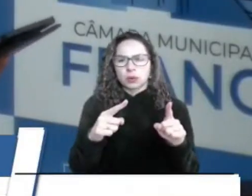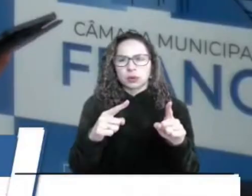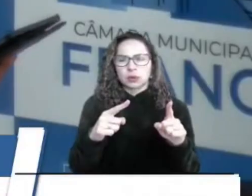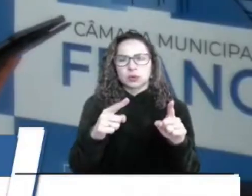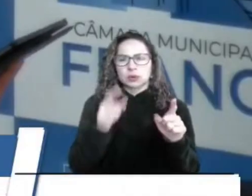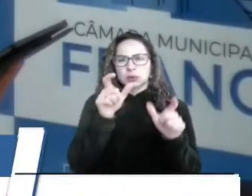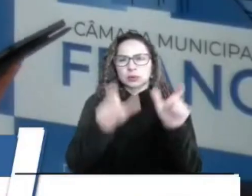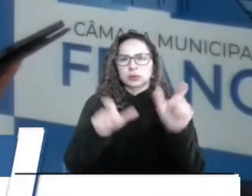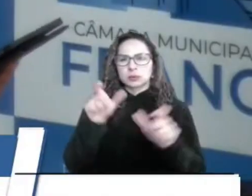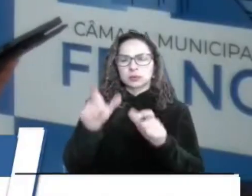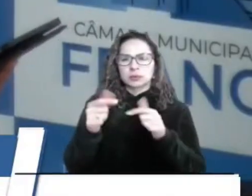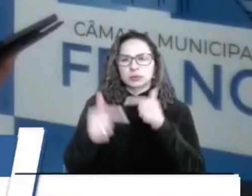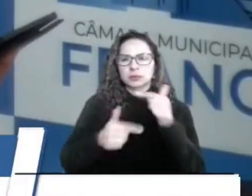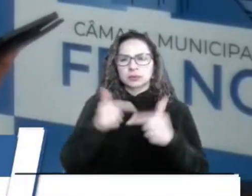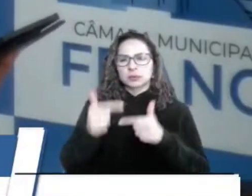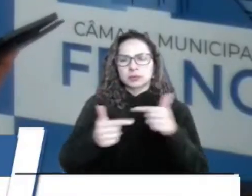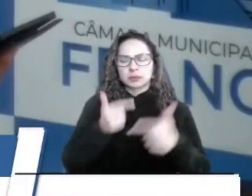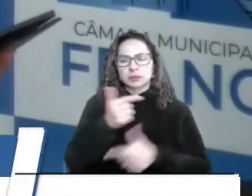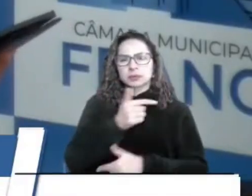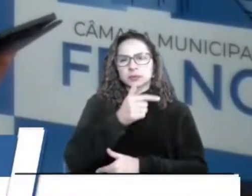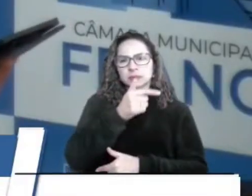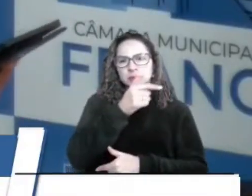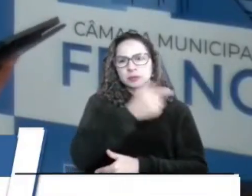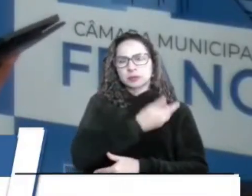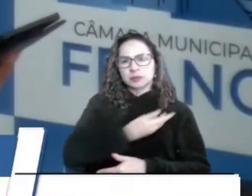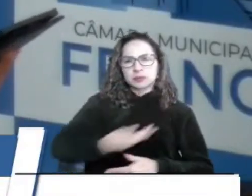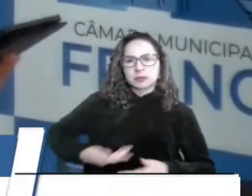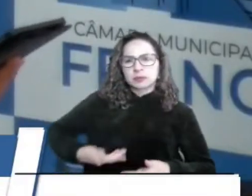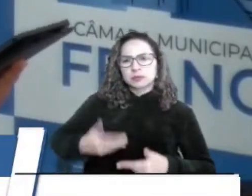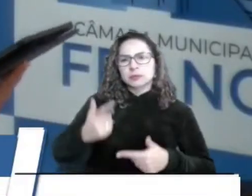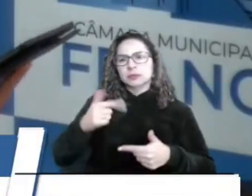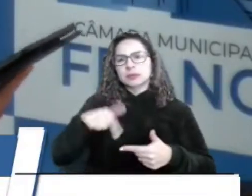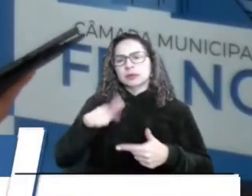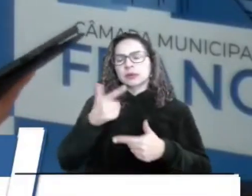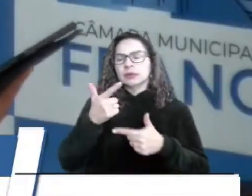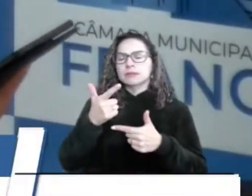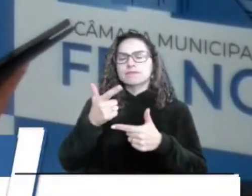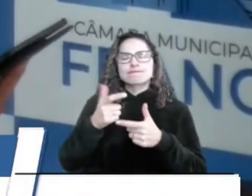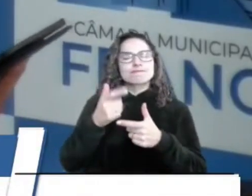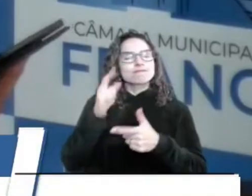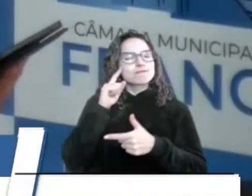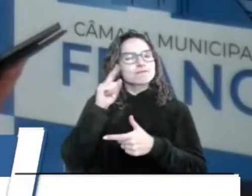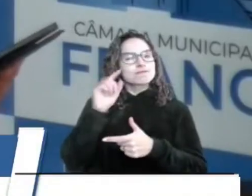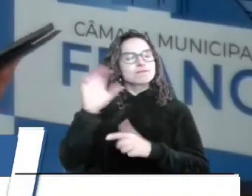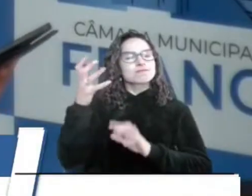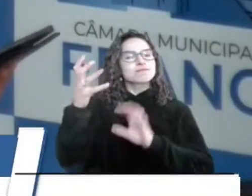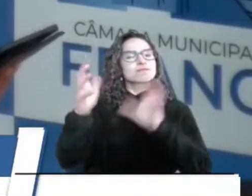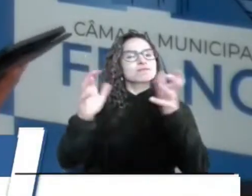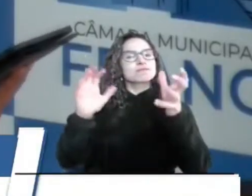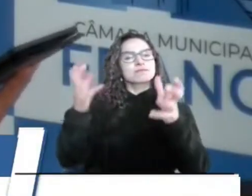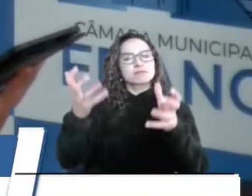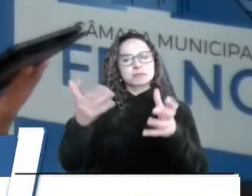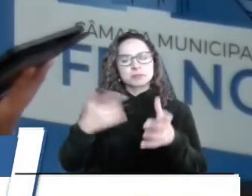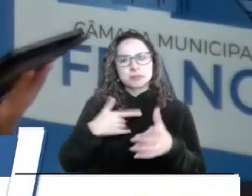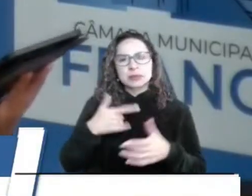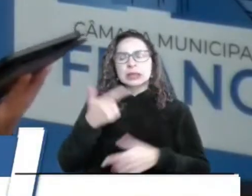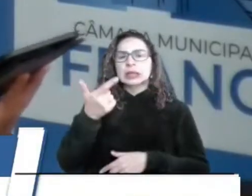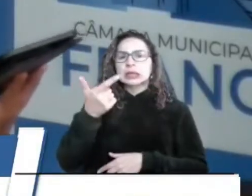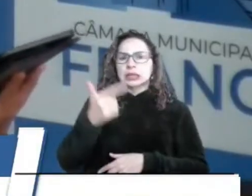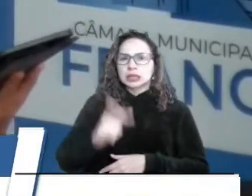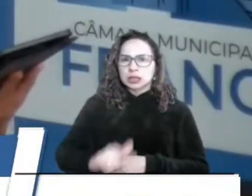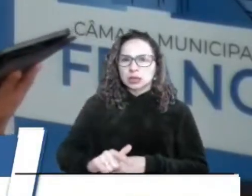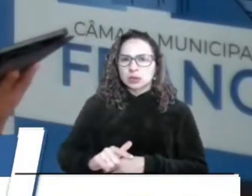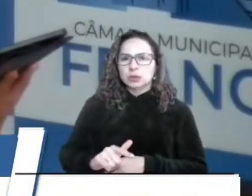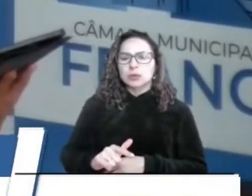os trabalhadores do serviço público estão se tornando comuns. E mais uma